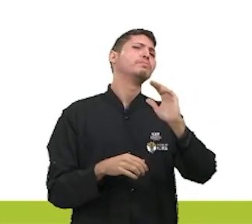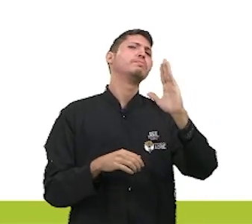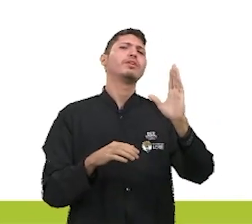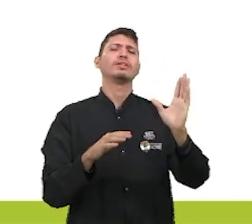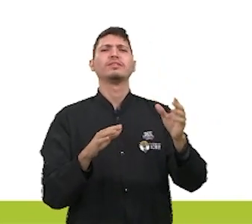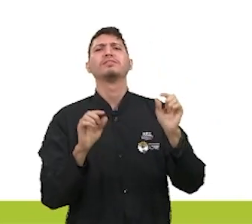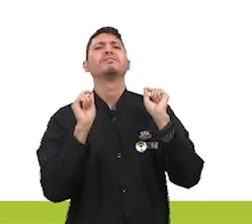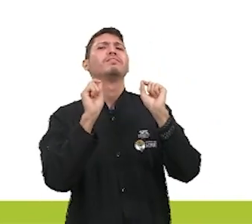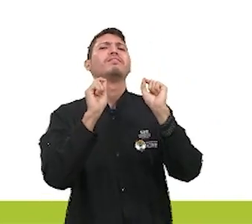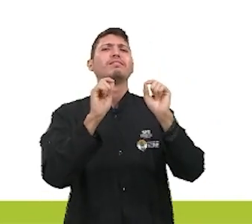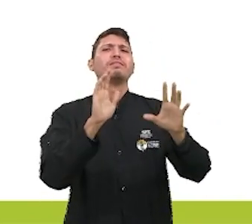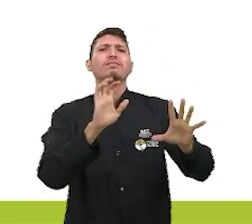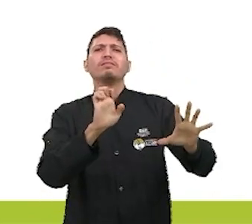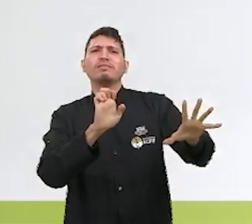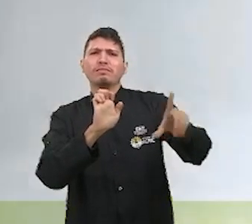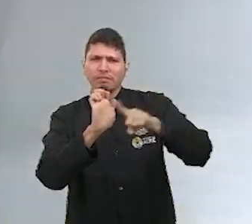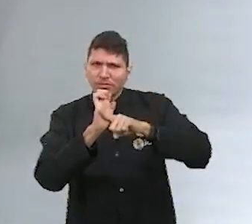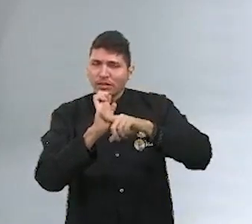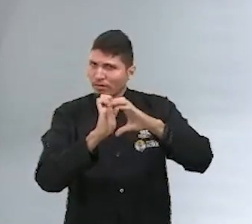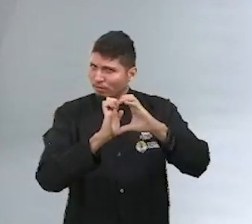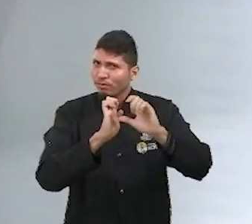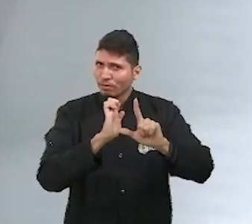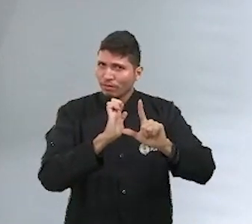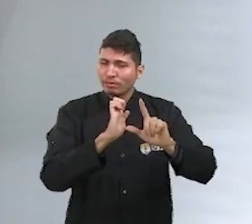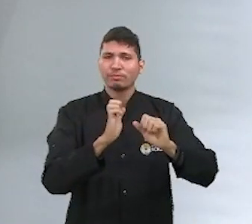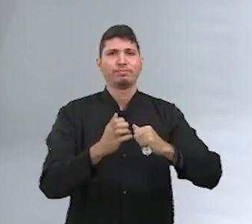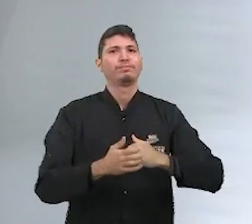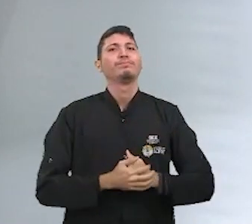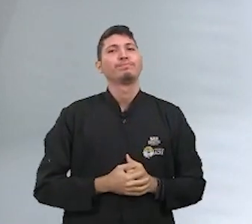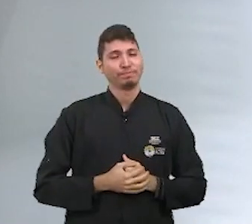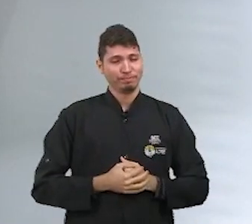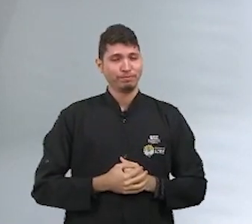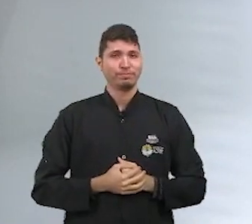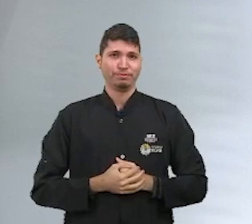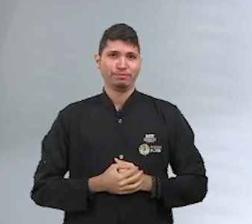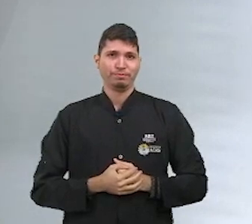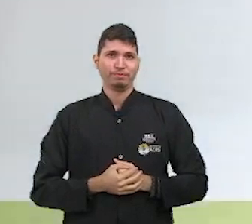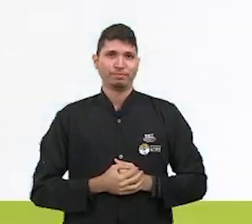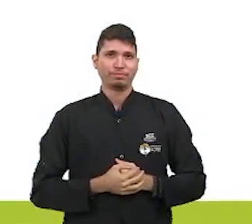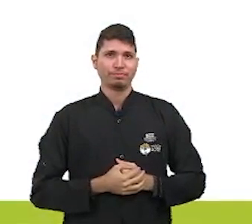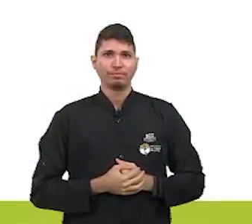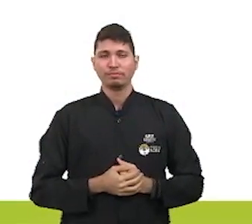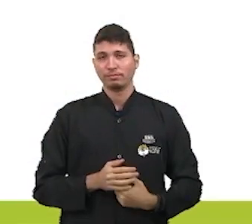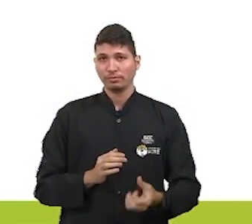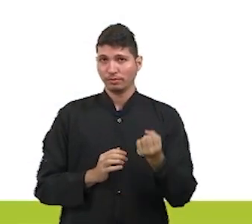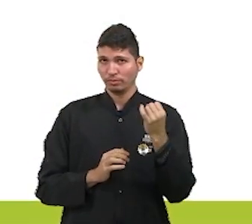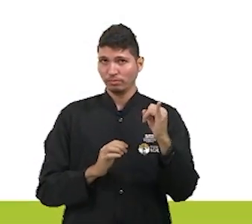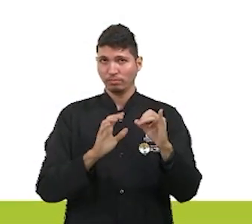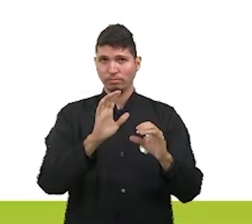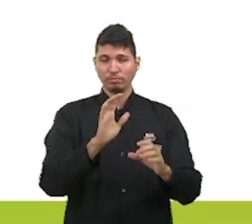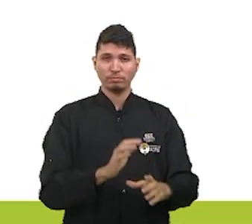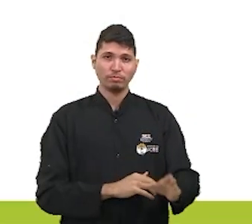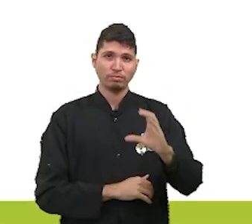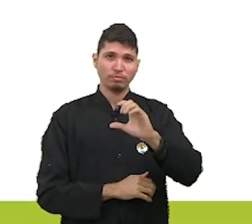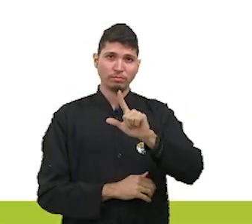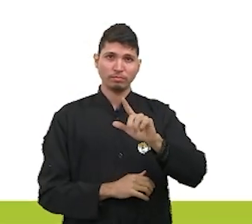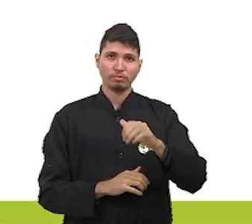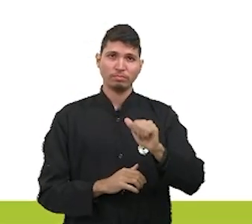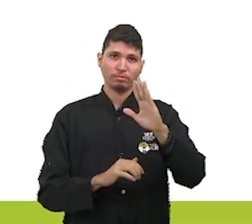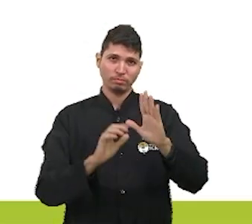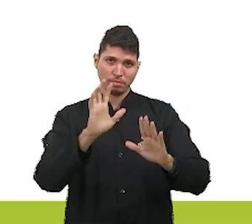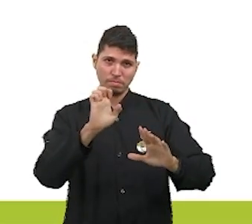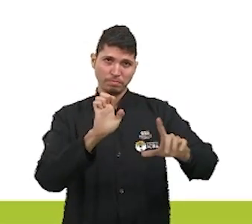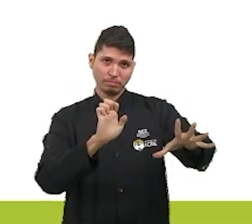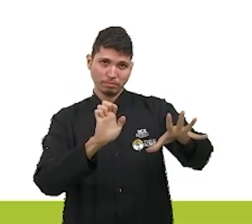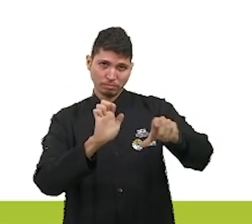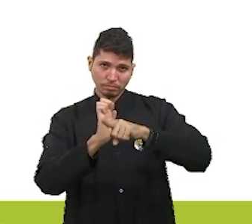eletronegativo? Concorda comigo que é cloro? Então, se o cloro ele é mais eletronegativo, eu vou colocar aqui o vetorzinho,